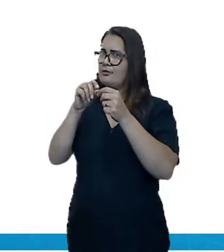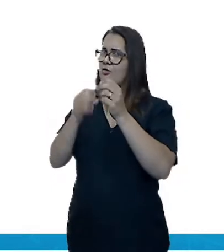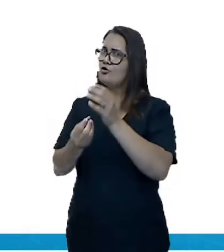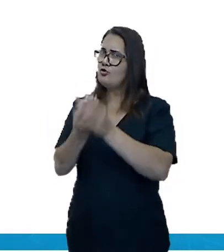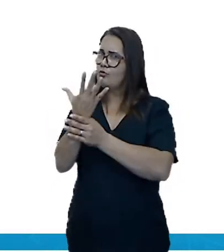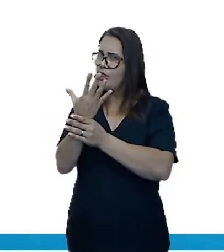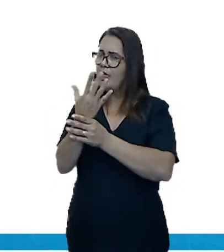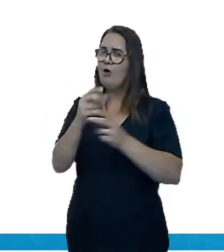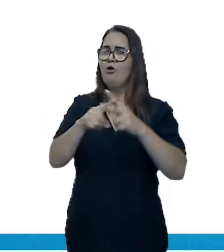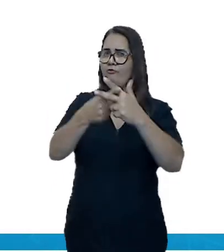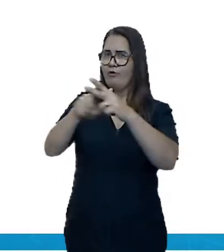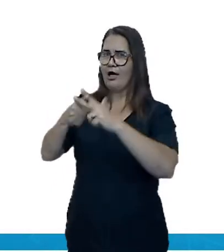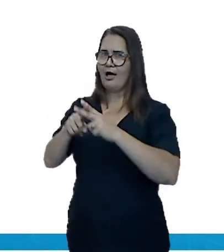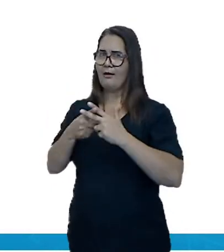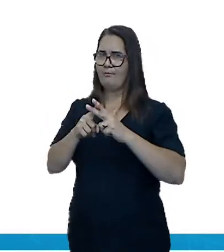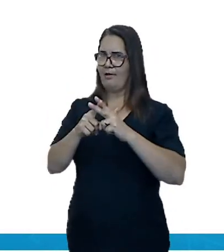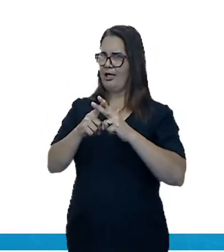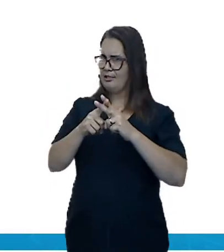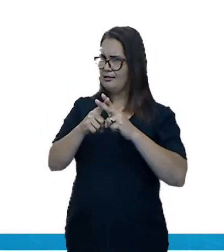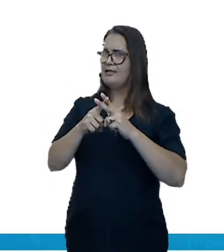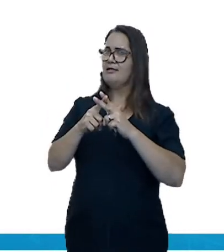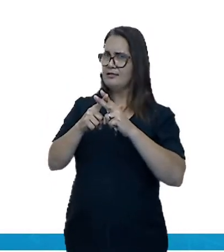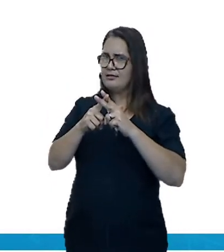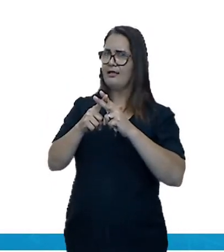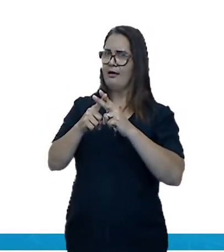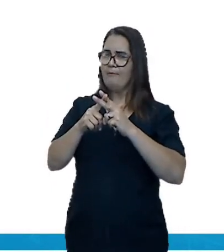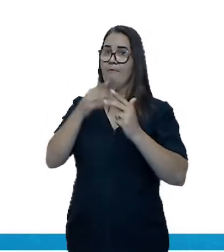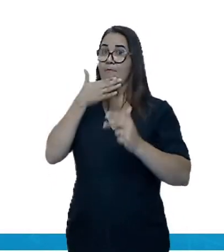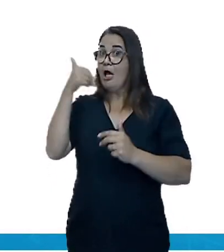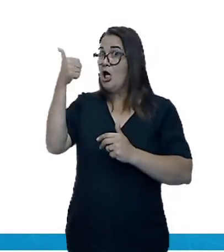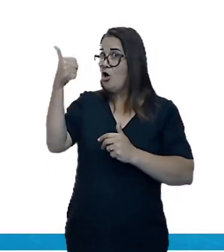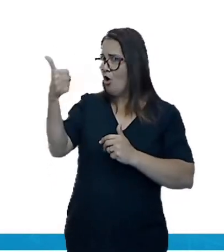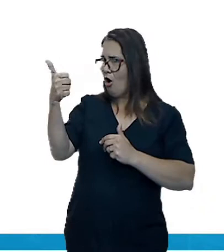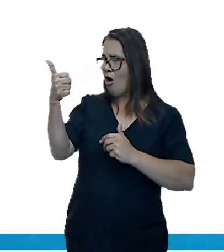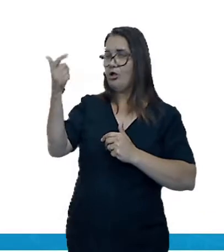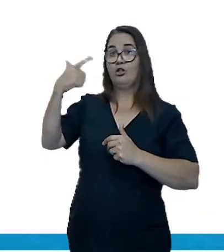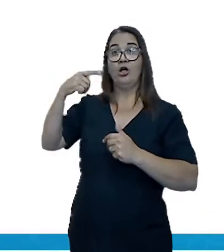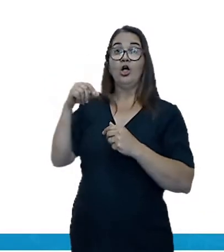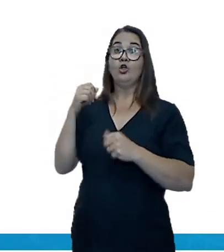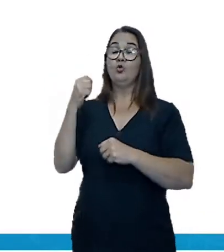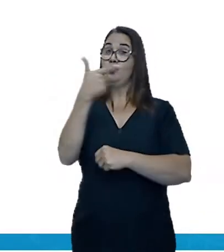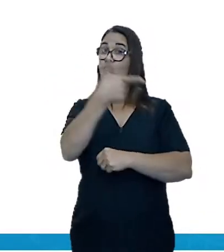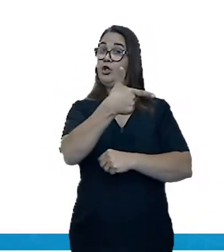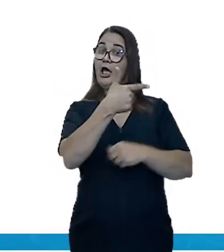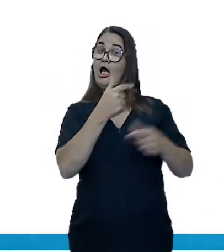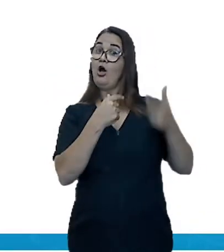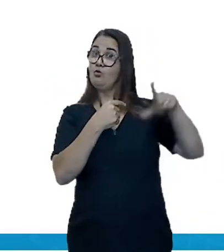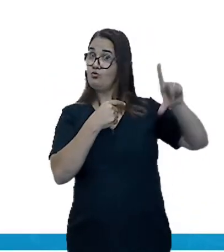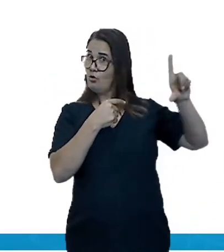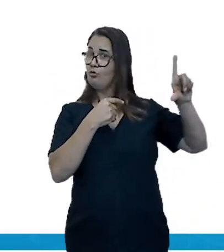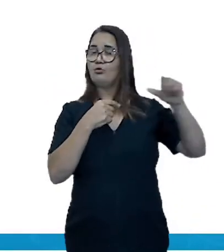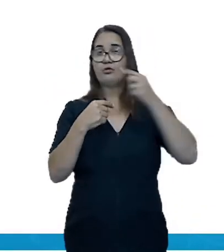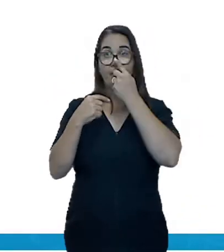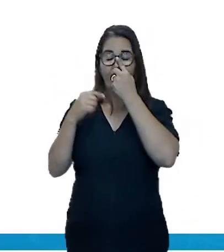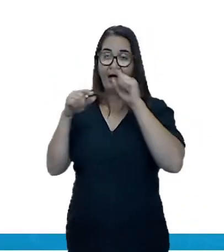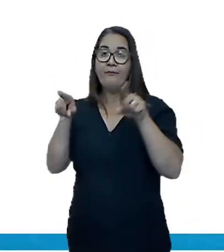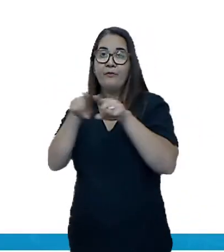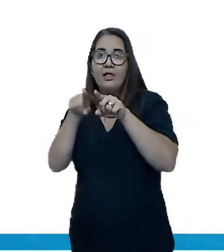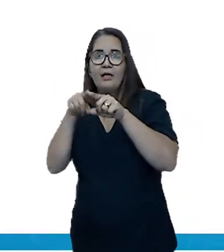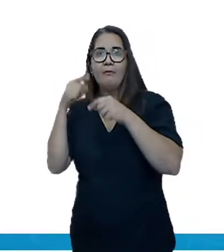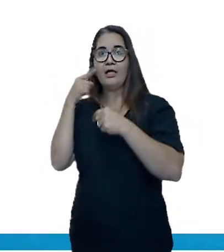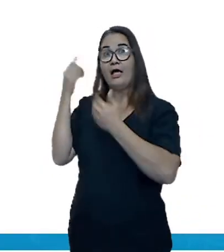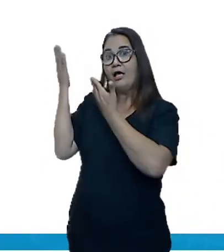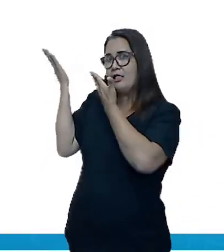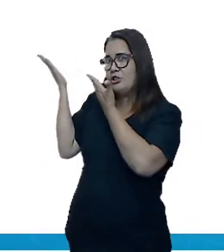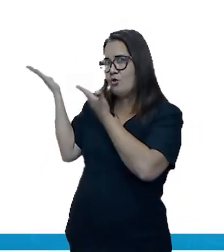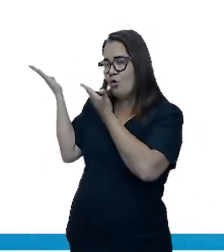seus antepassados. Desenvolveu também uma linguagem e expressões artísticas. O Homo sapiens, ou seja, o